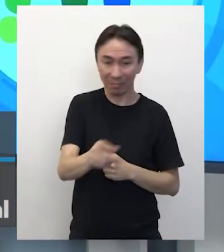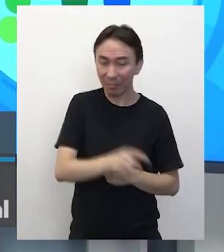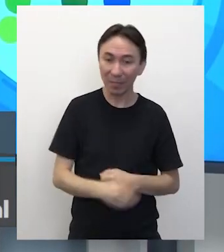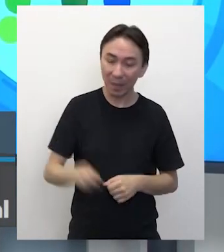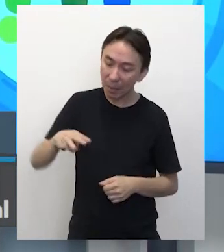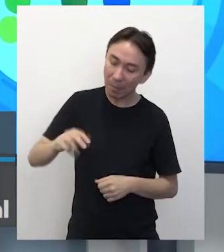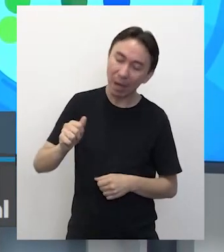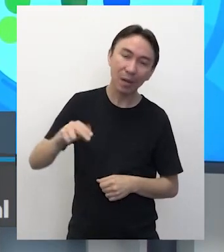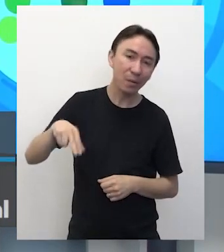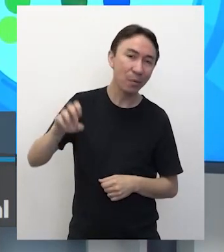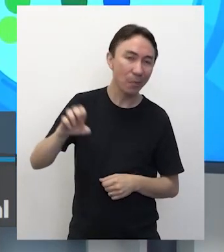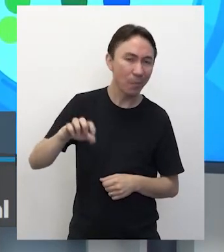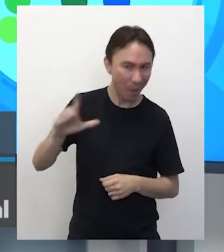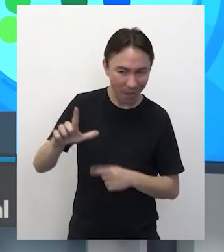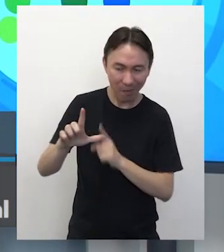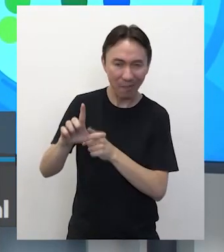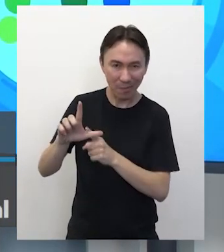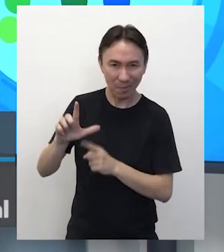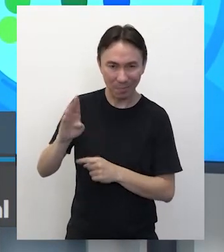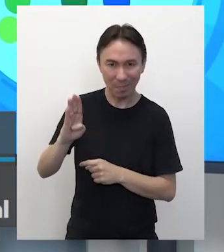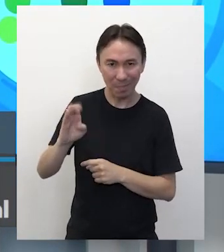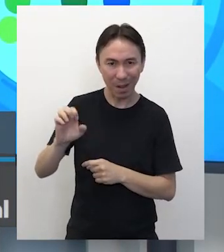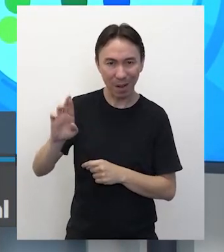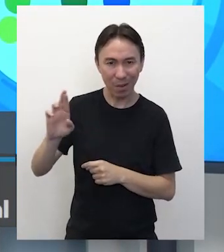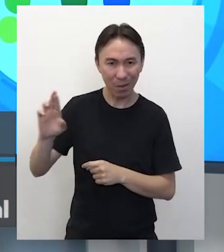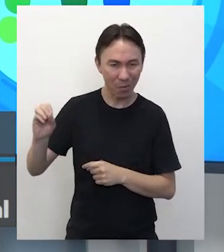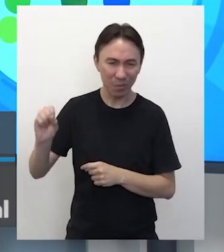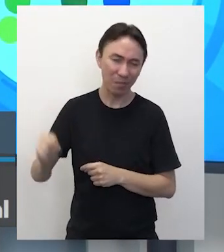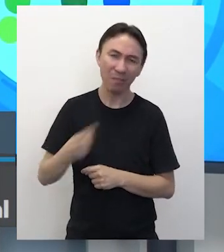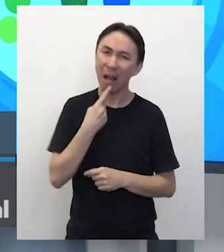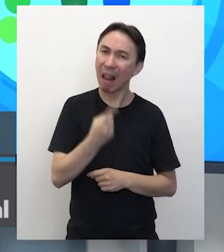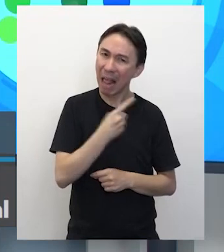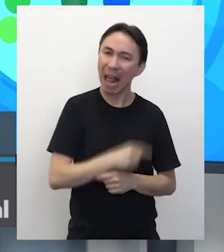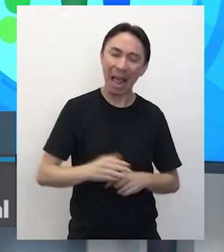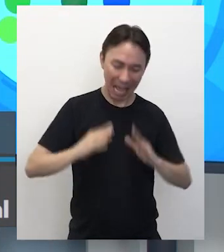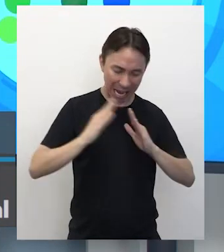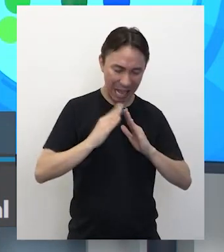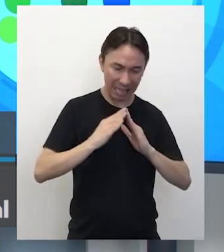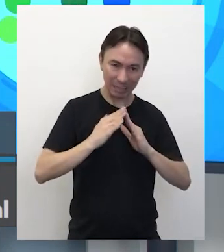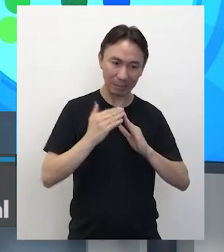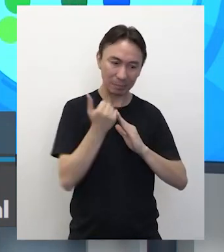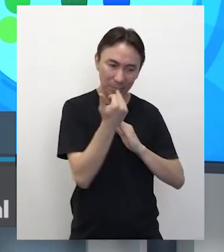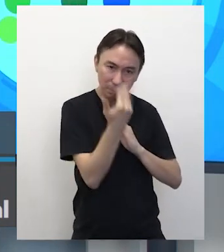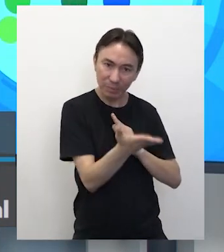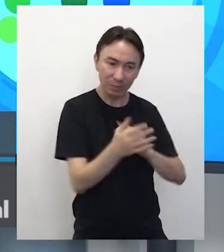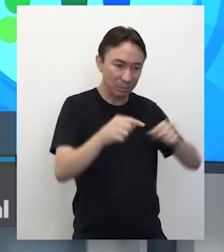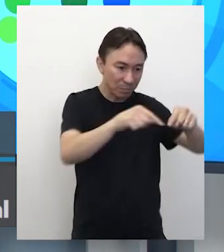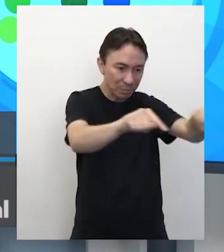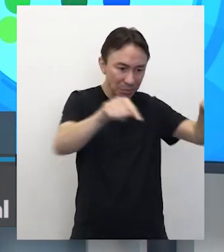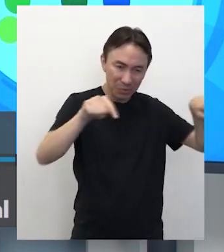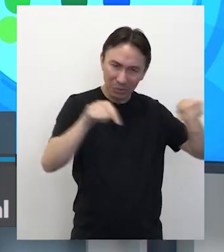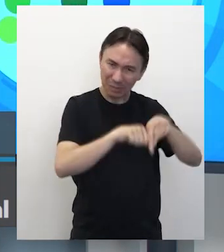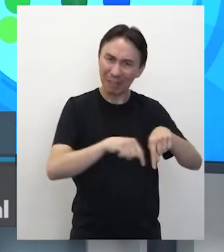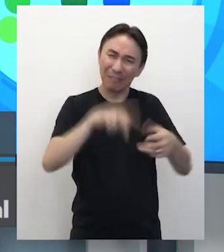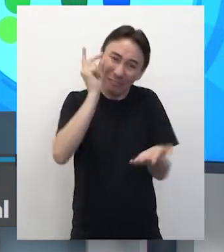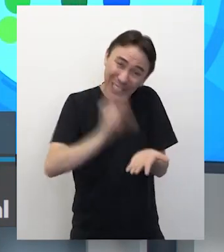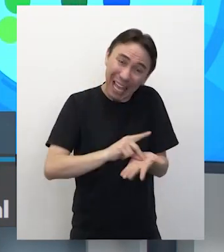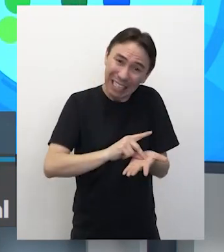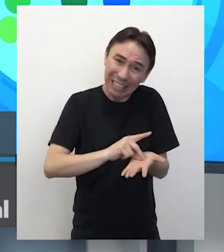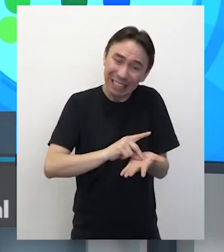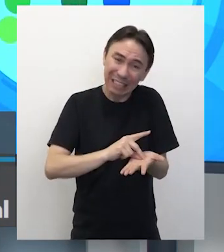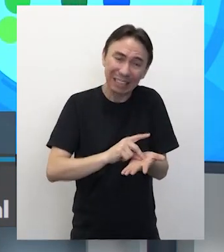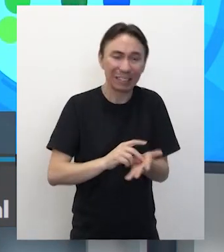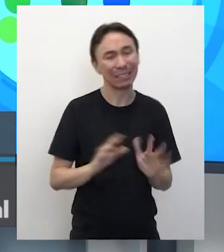quintal físico, né? Talvez ele nem tivesse realmente um quintal na casa dele, a gente não sabe, né? Mas se a gente fosse adaptar assim para a fala